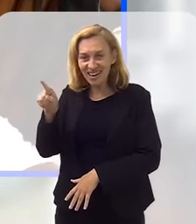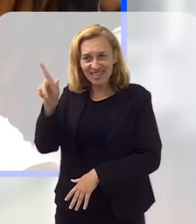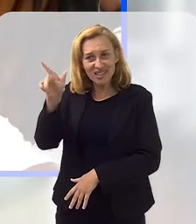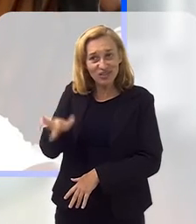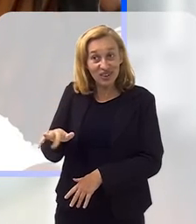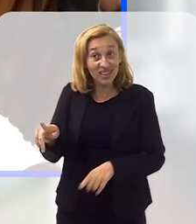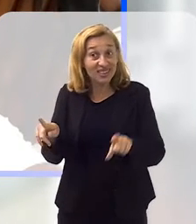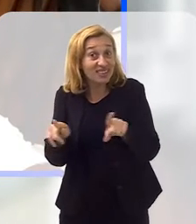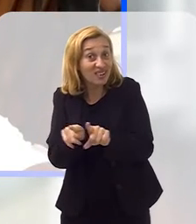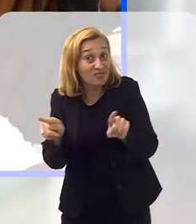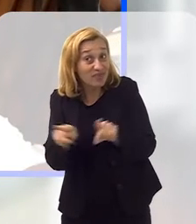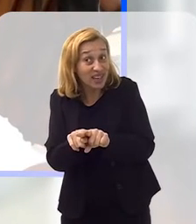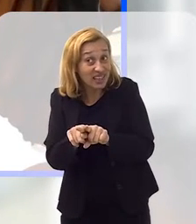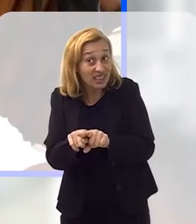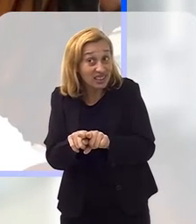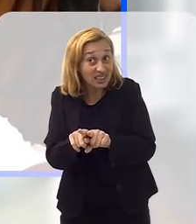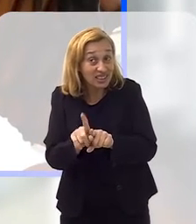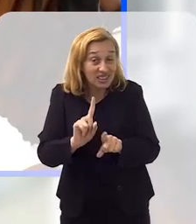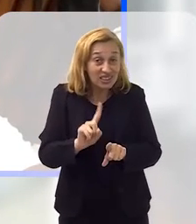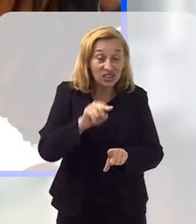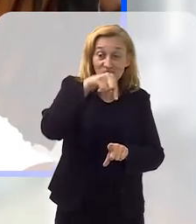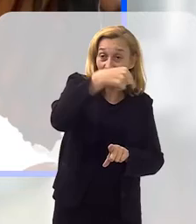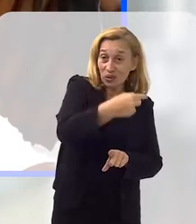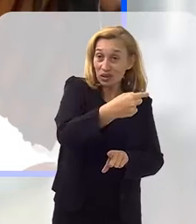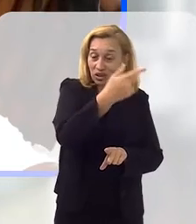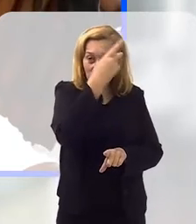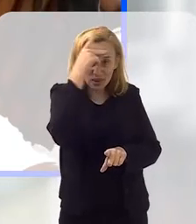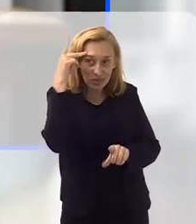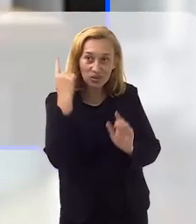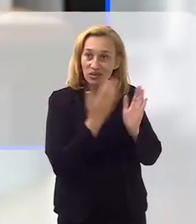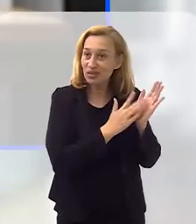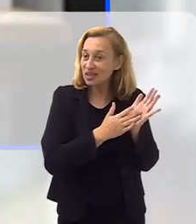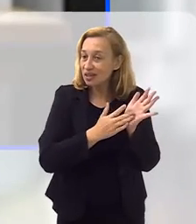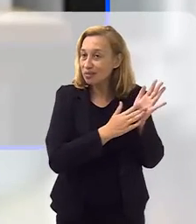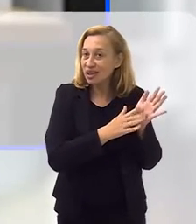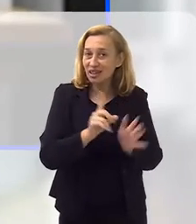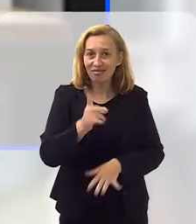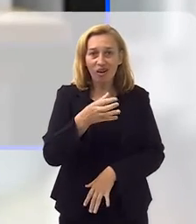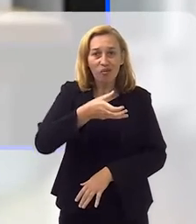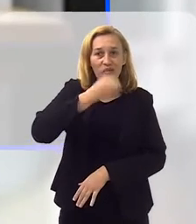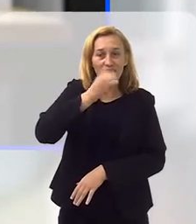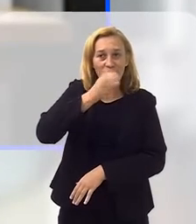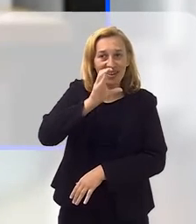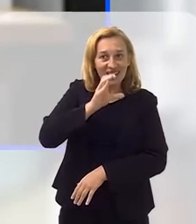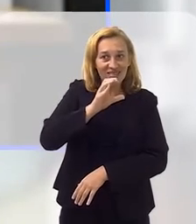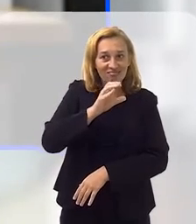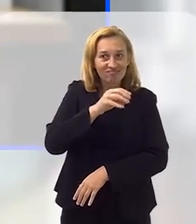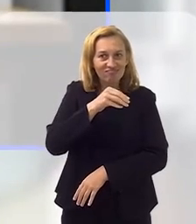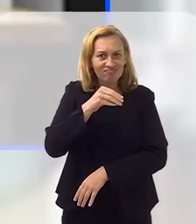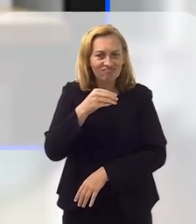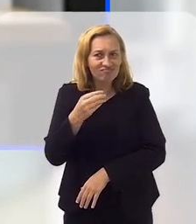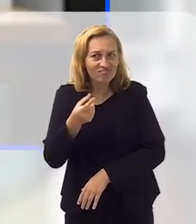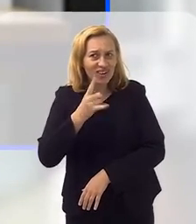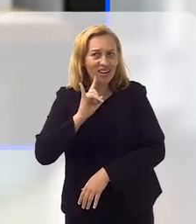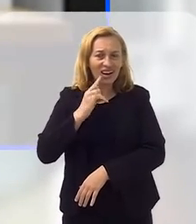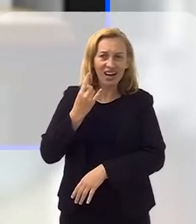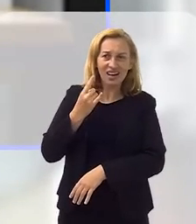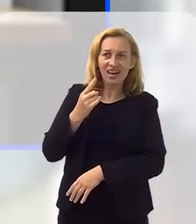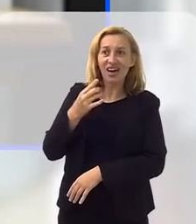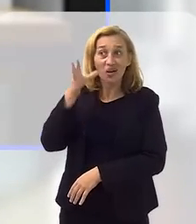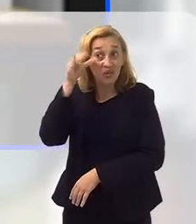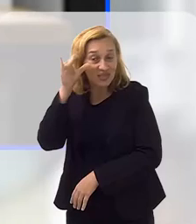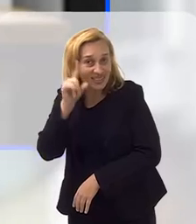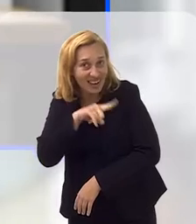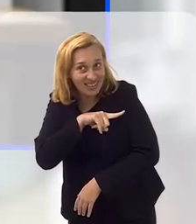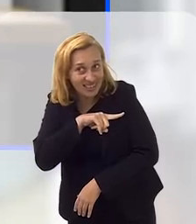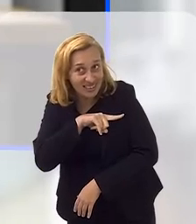que ela, diferente também da maioria dos sambistas, não consumia bebida alcoólica. Isso aí é uma